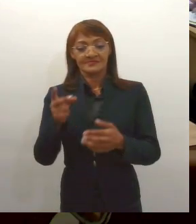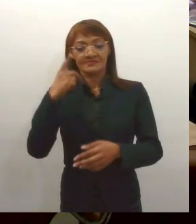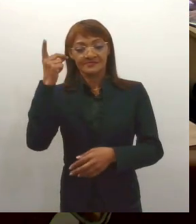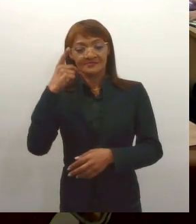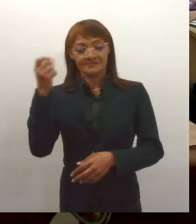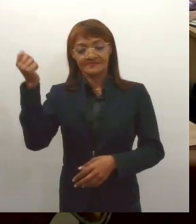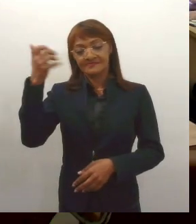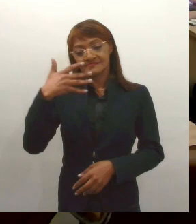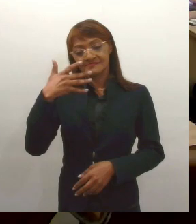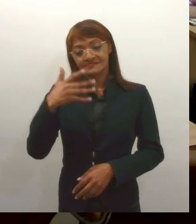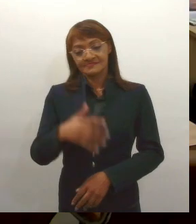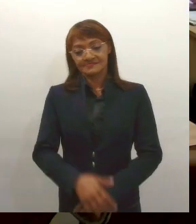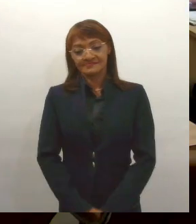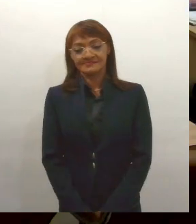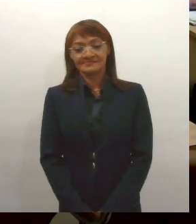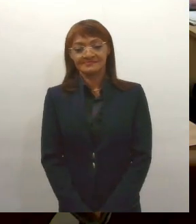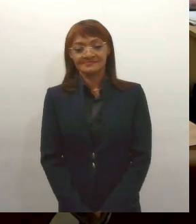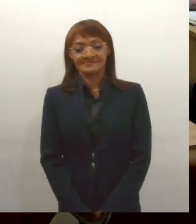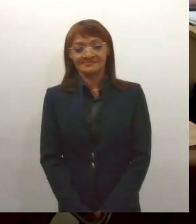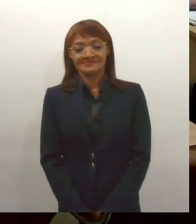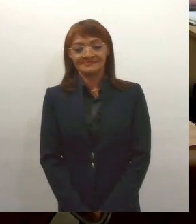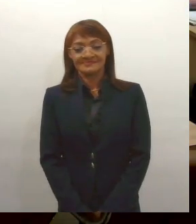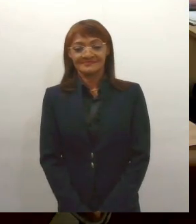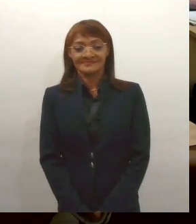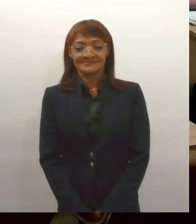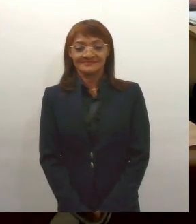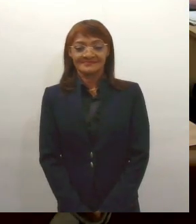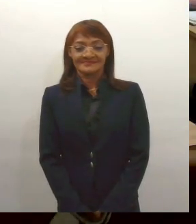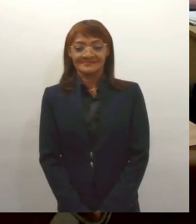deputada Tá mais calma